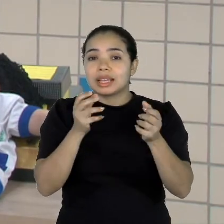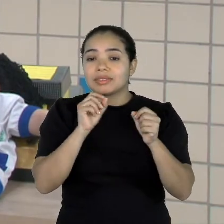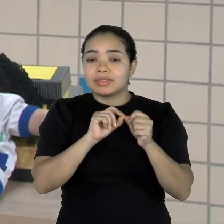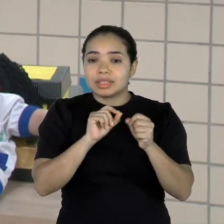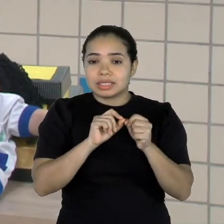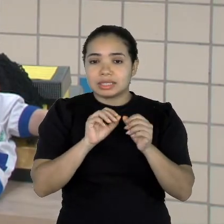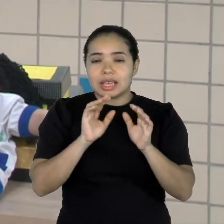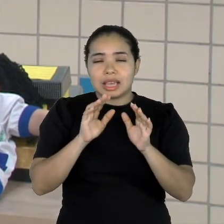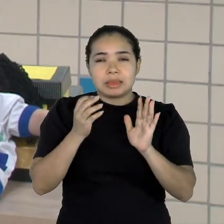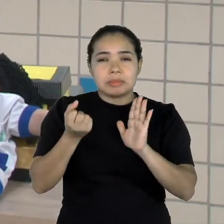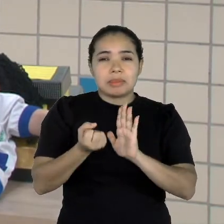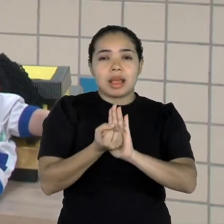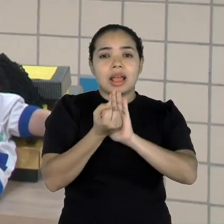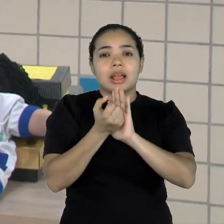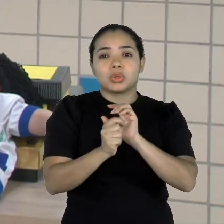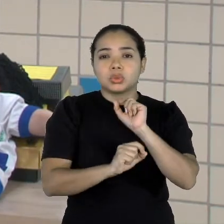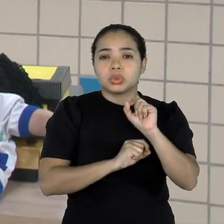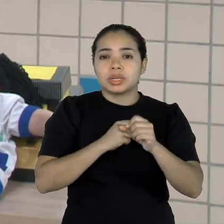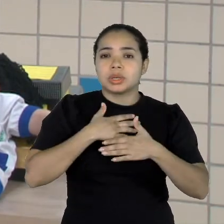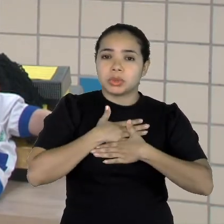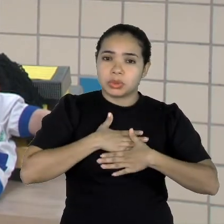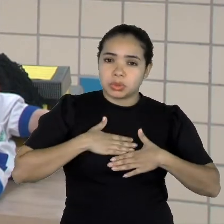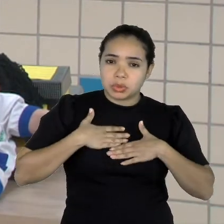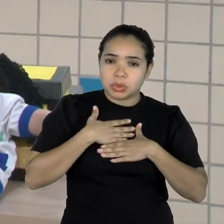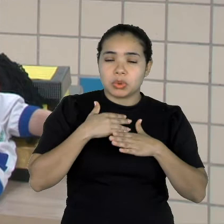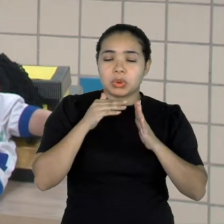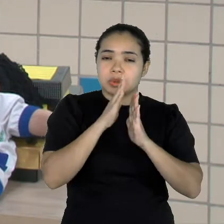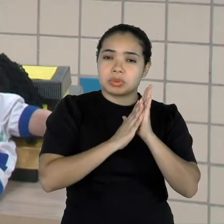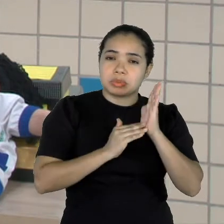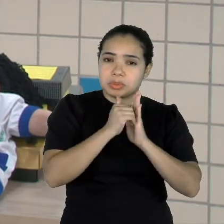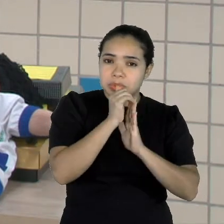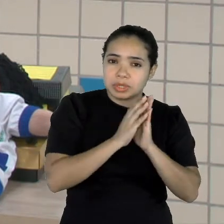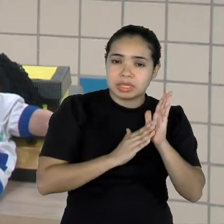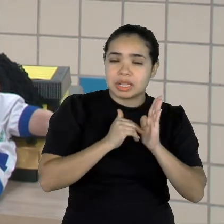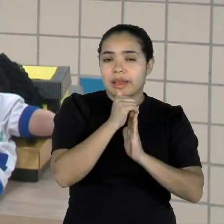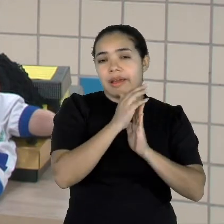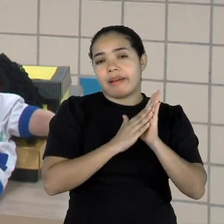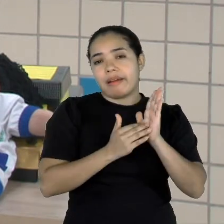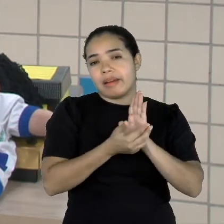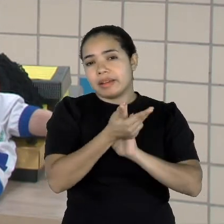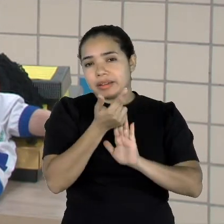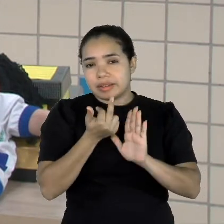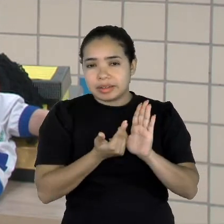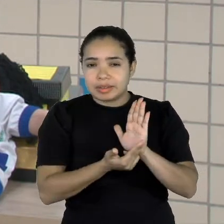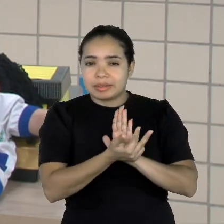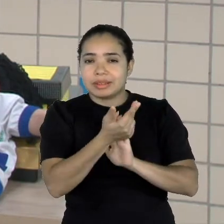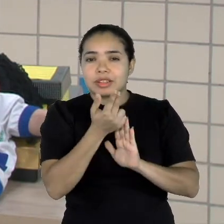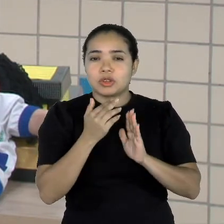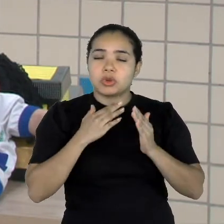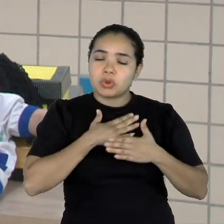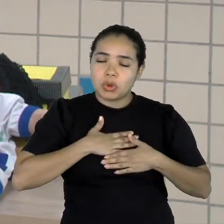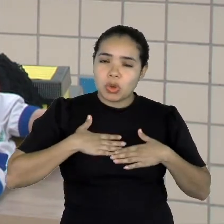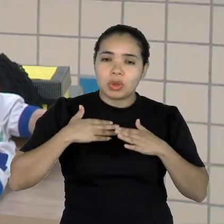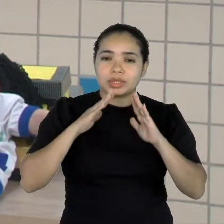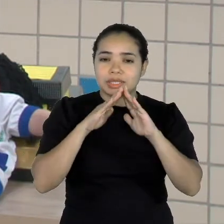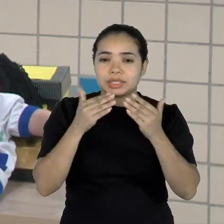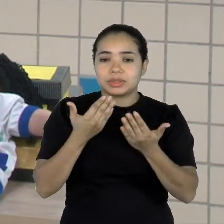E o fato marcante é o quê? Que gosta de pintar, gosta de desenhar, gosta da escola. De quem quer o